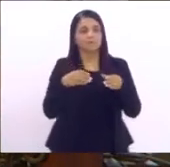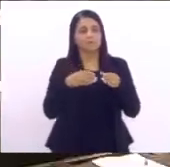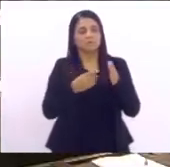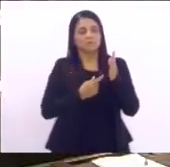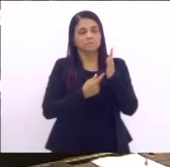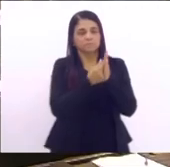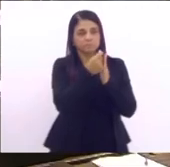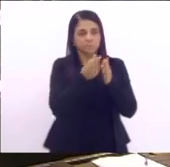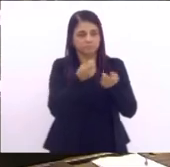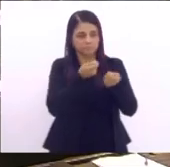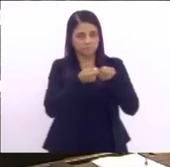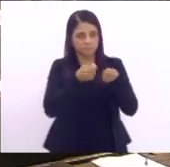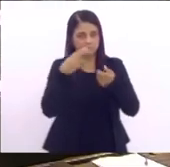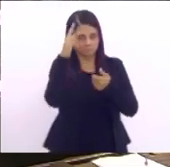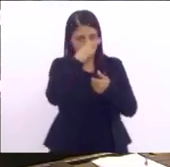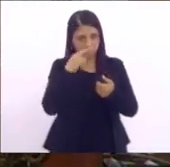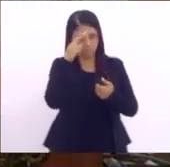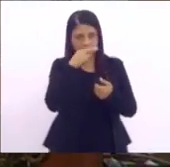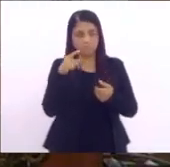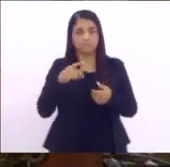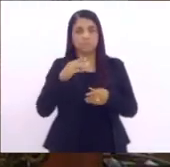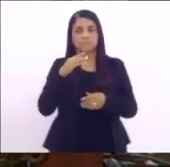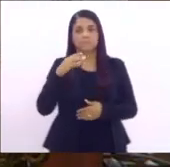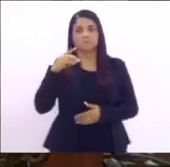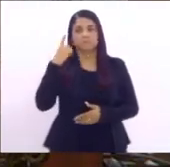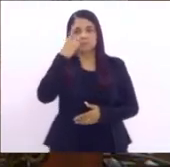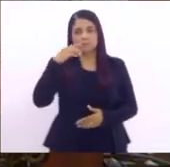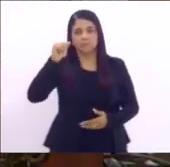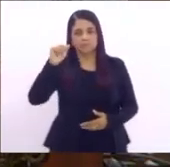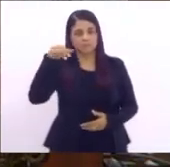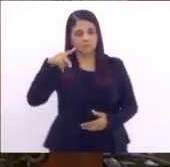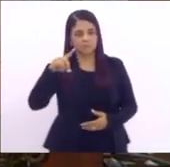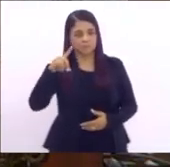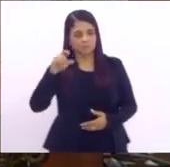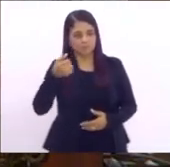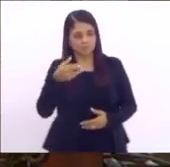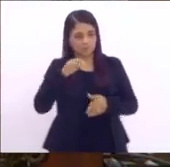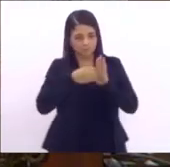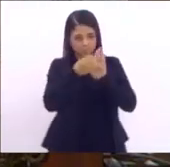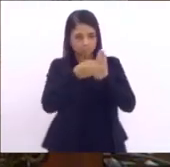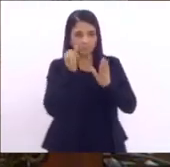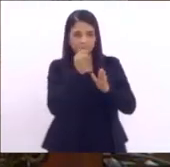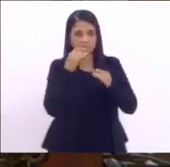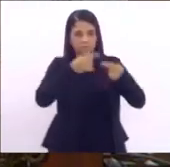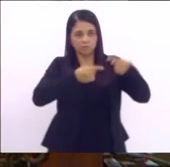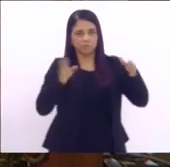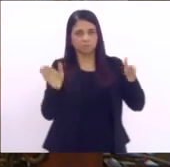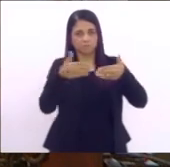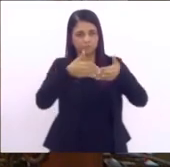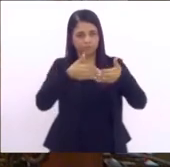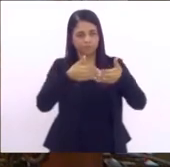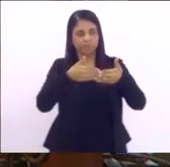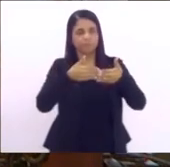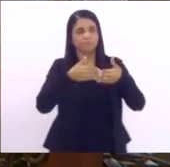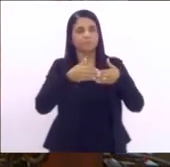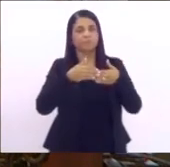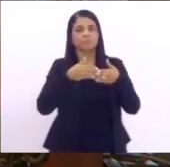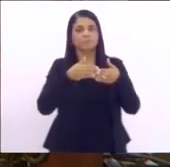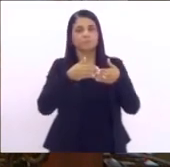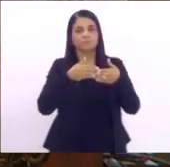Correia. Favorável. Com os pareceres emitidos, em discussão. Não havendo quem queira discutir, encerrada a discussão.